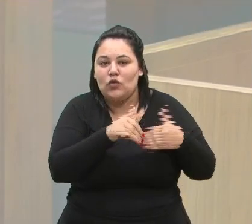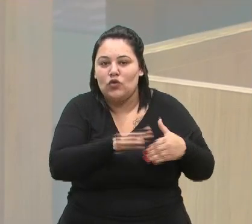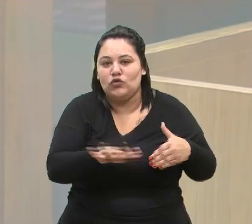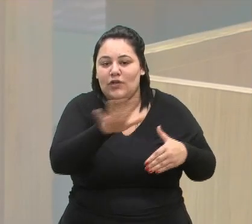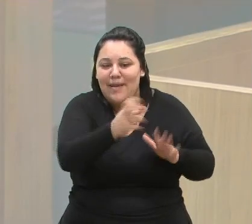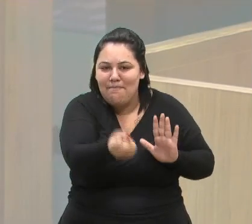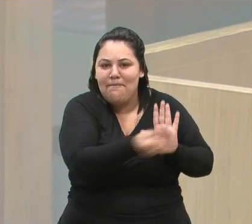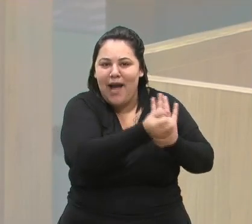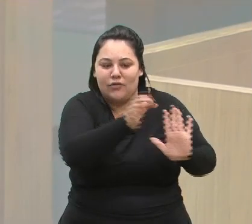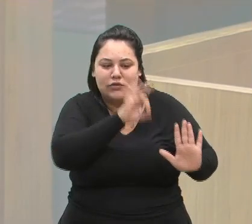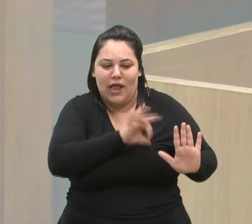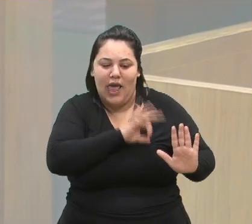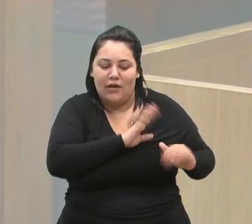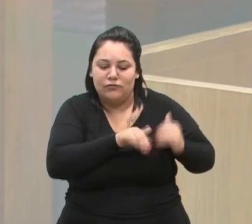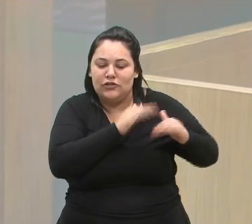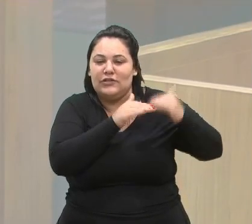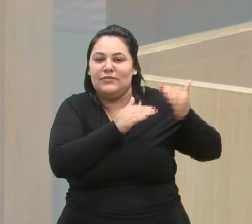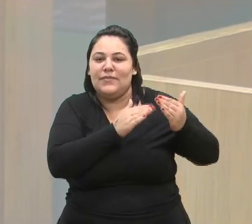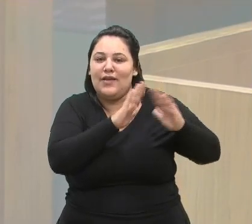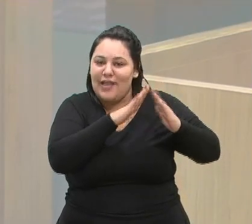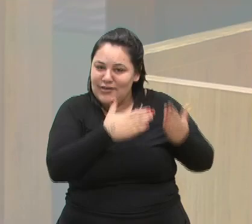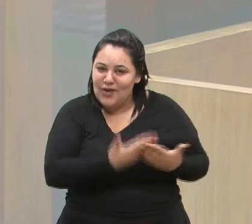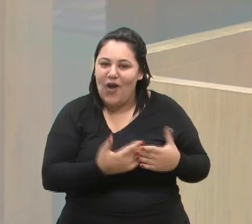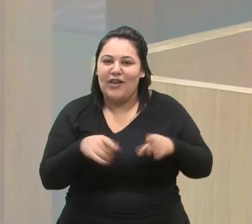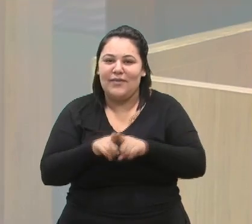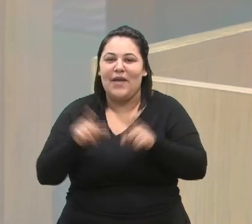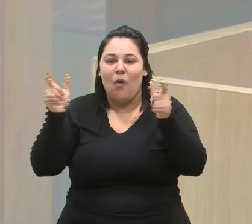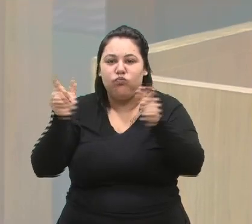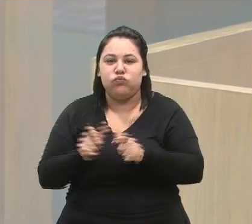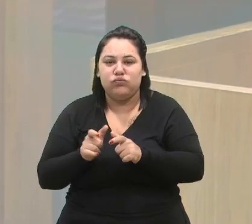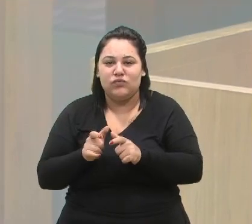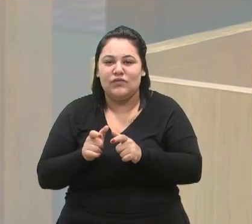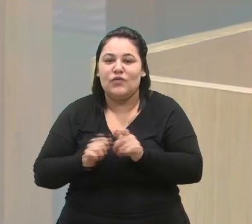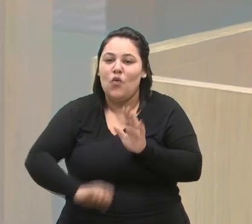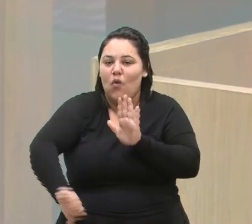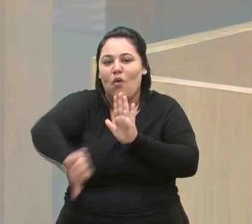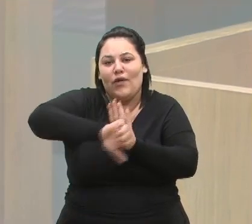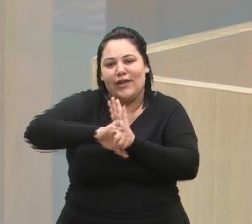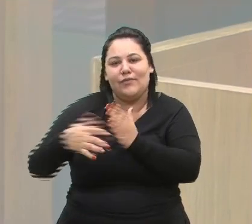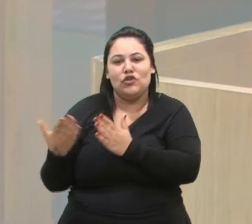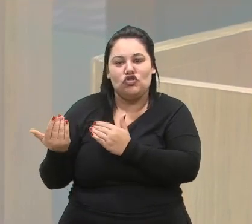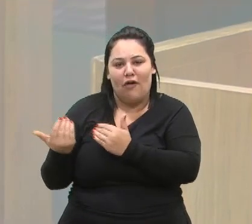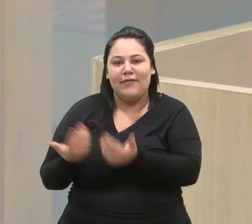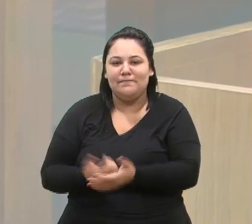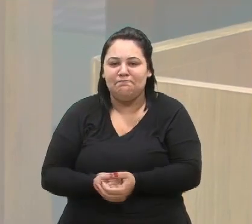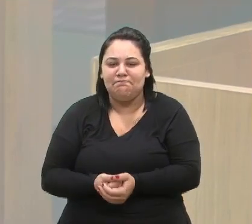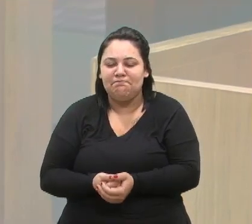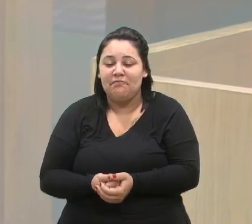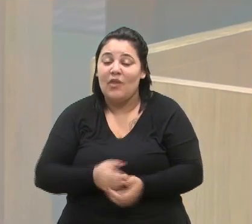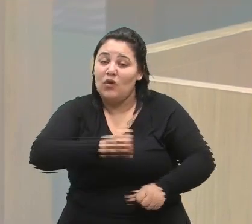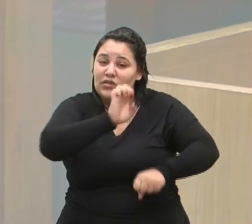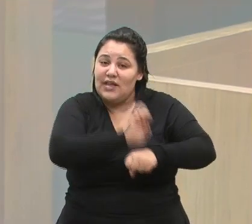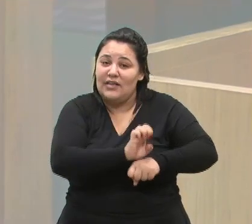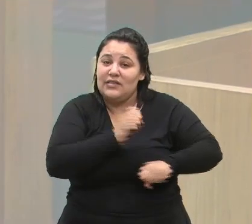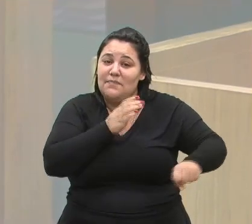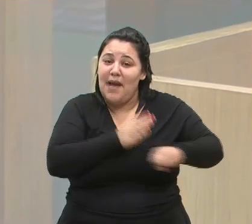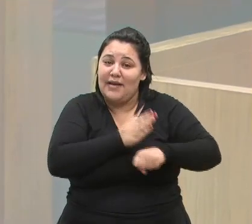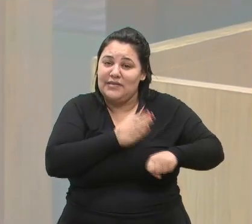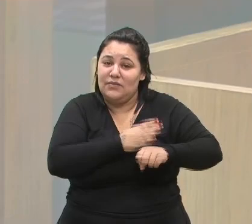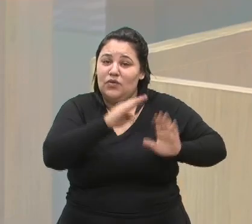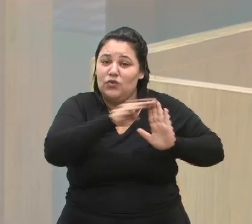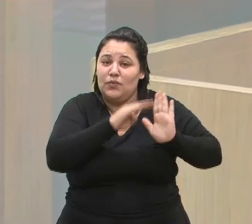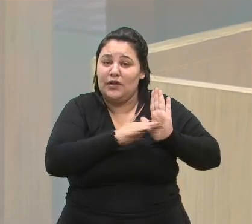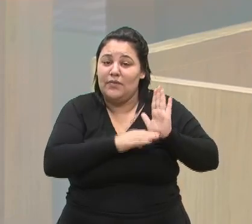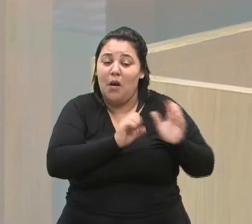desempenho escolar geral e na redução dos índices de criminalidade. Os estados que fazem parte do programa